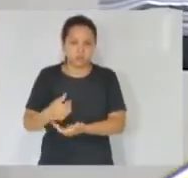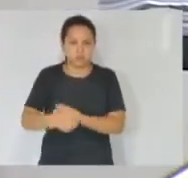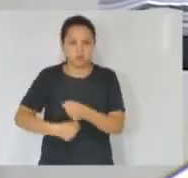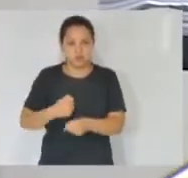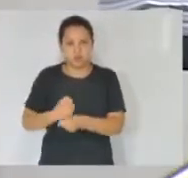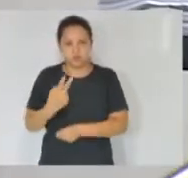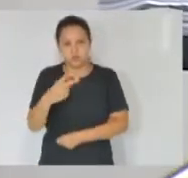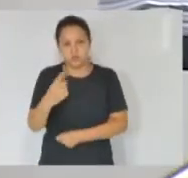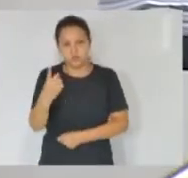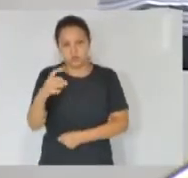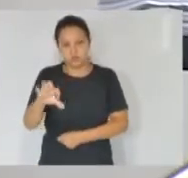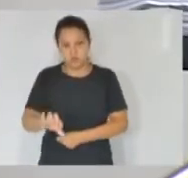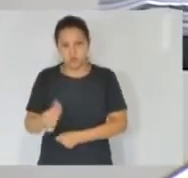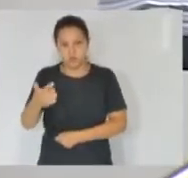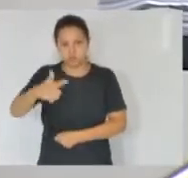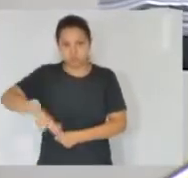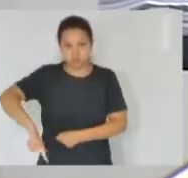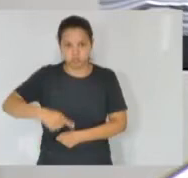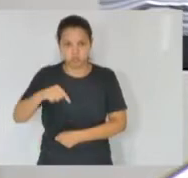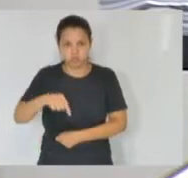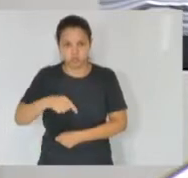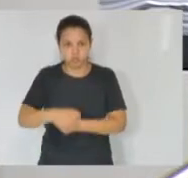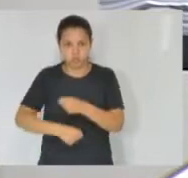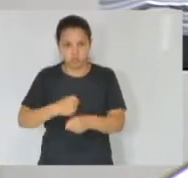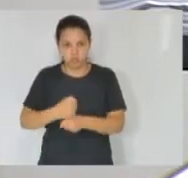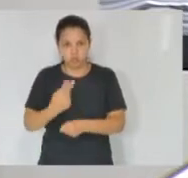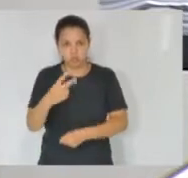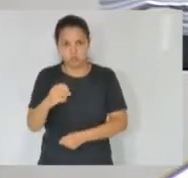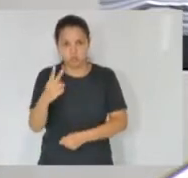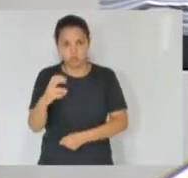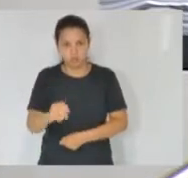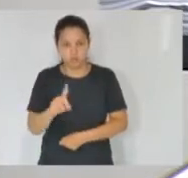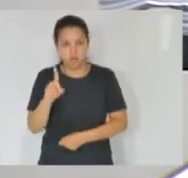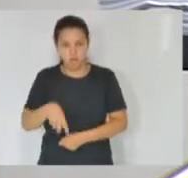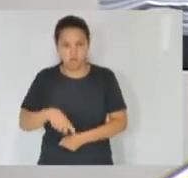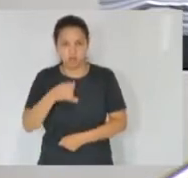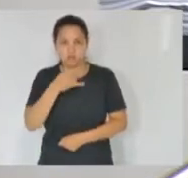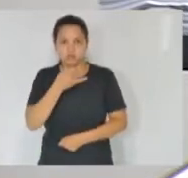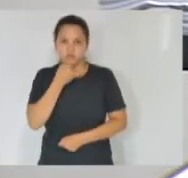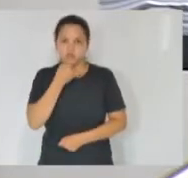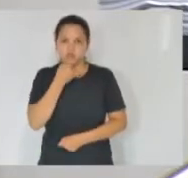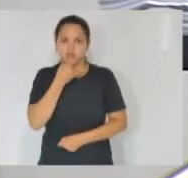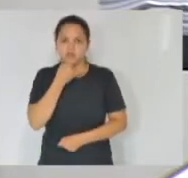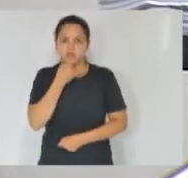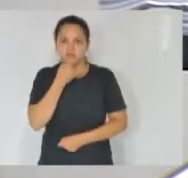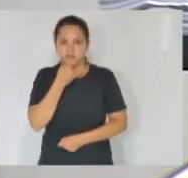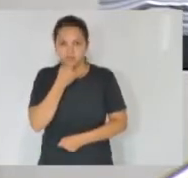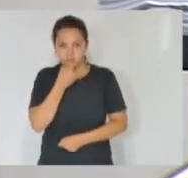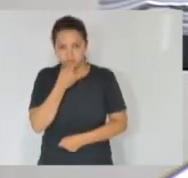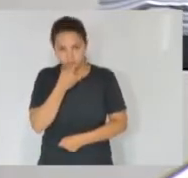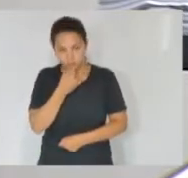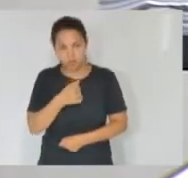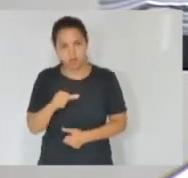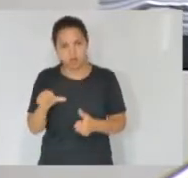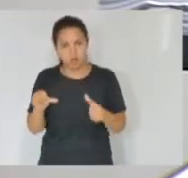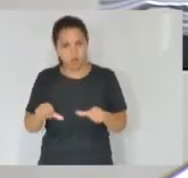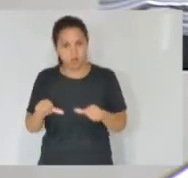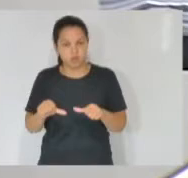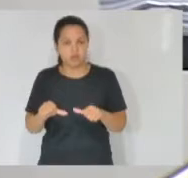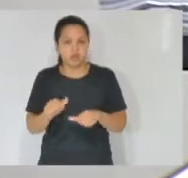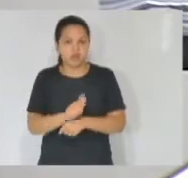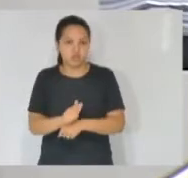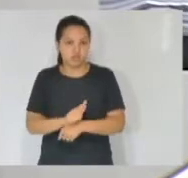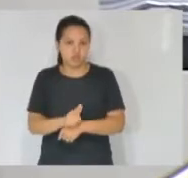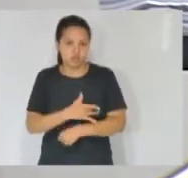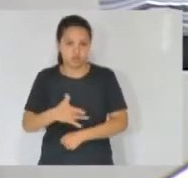e está se repetindo em 2020, que é, infelizmente, a precária gestão na saúde pública